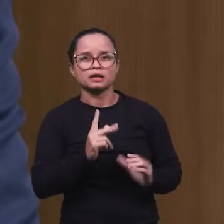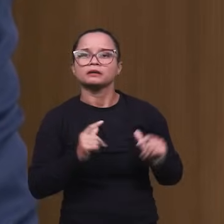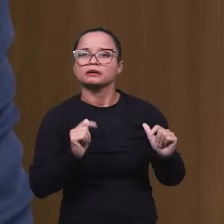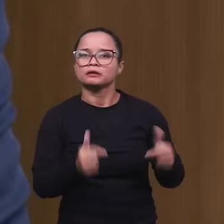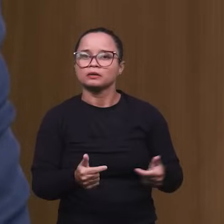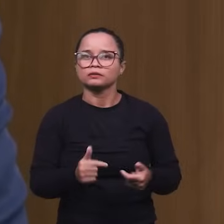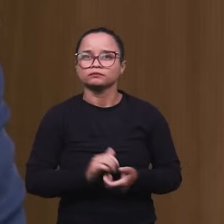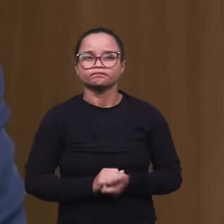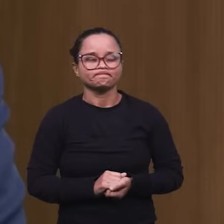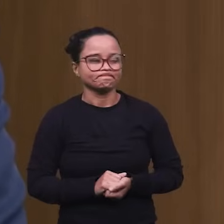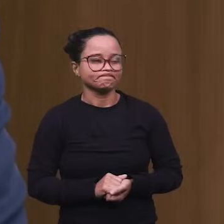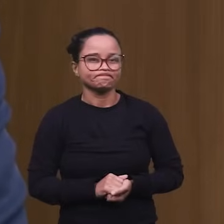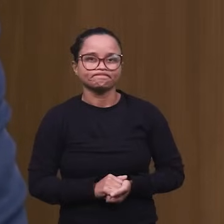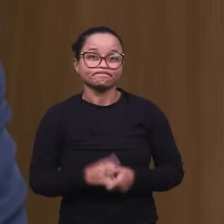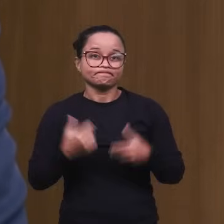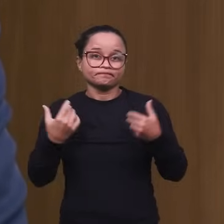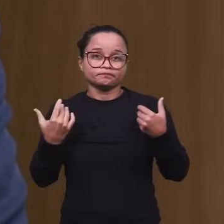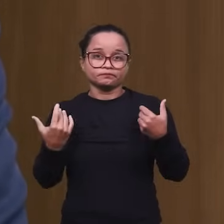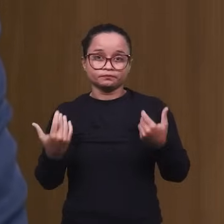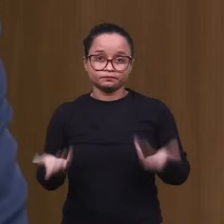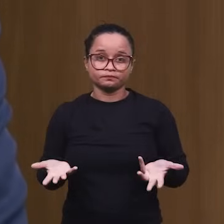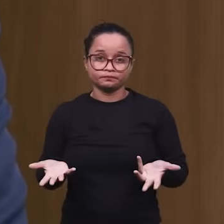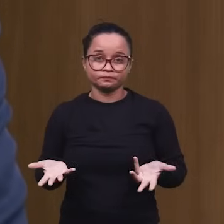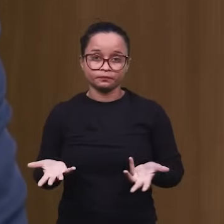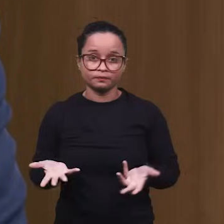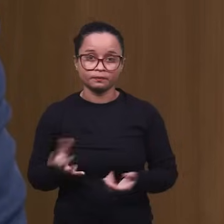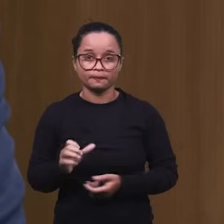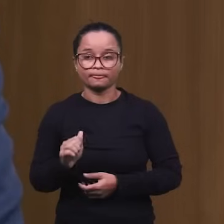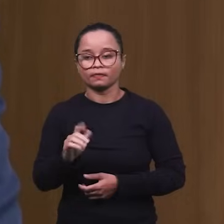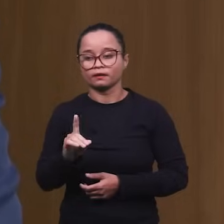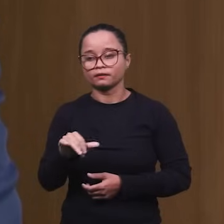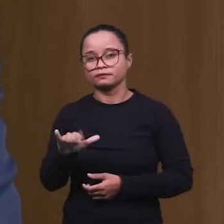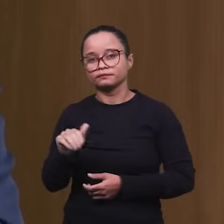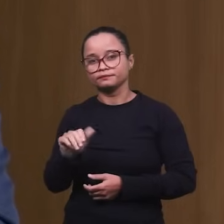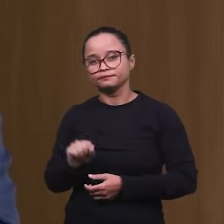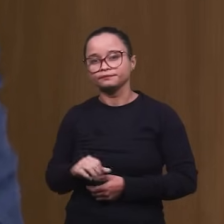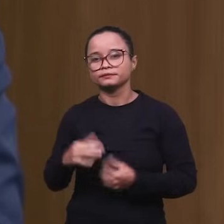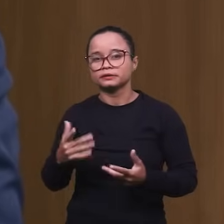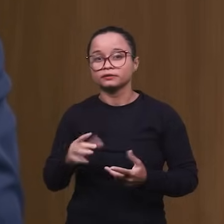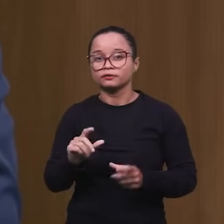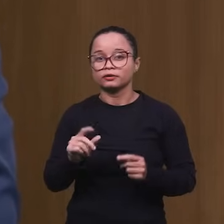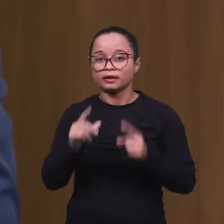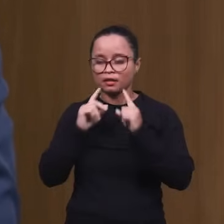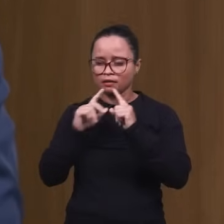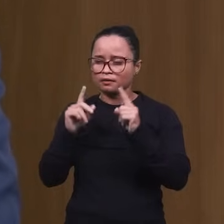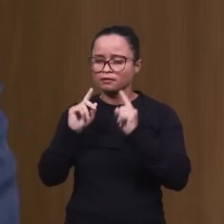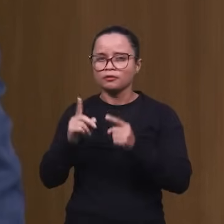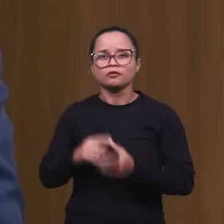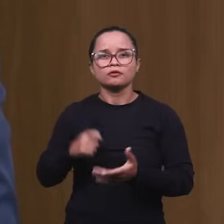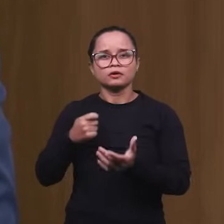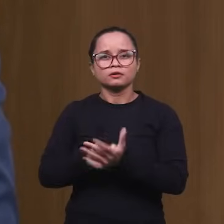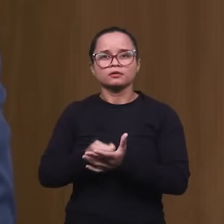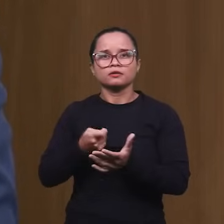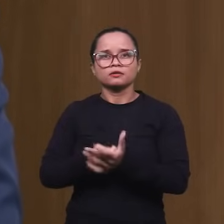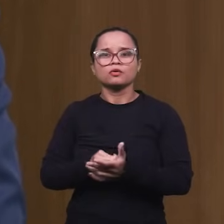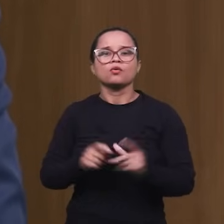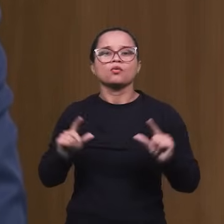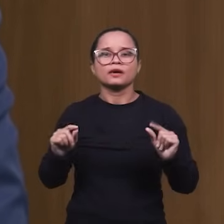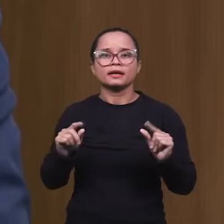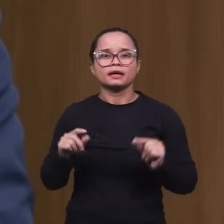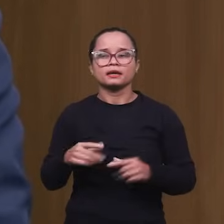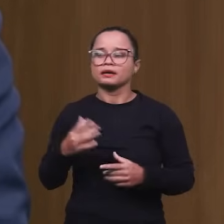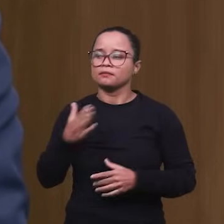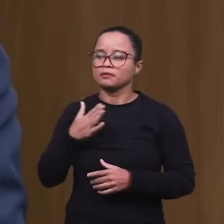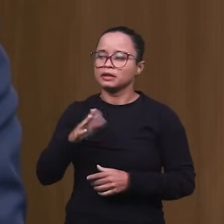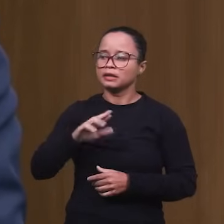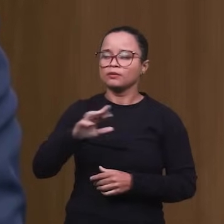de uma ação, né? E Adonias foi um que reclamou para si, exigiu para si algo